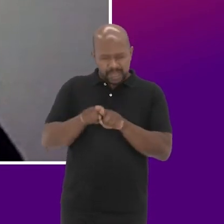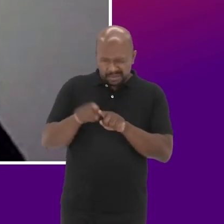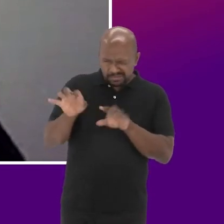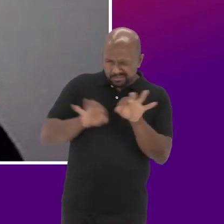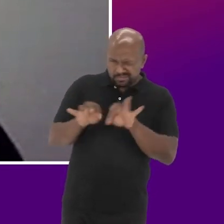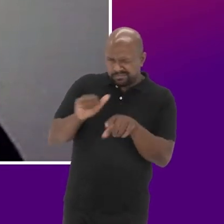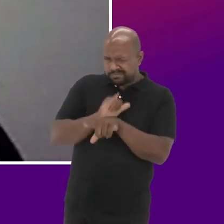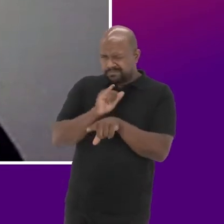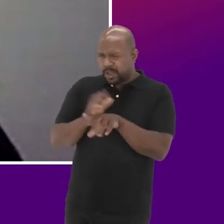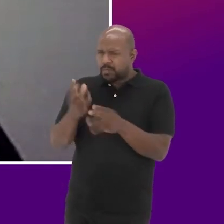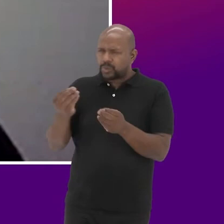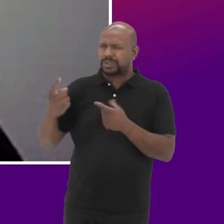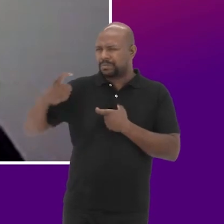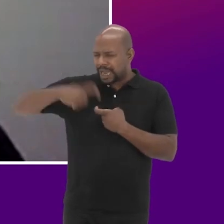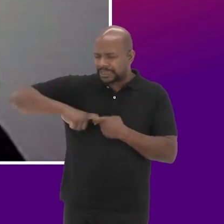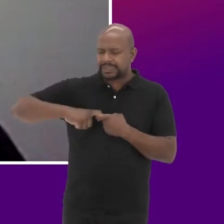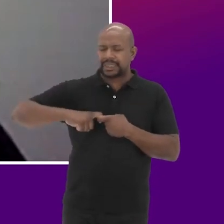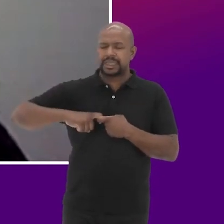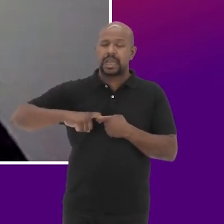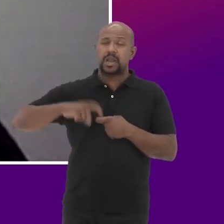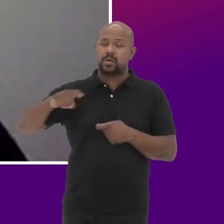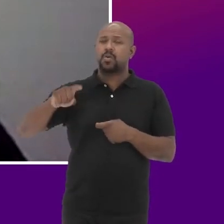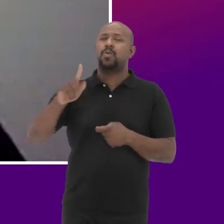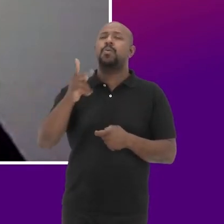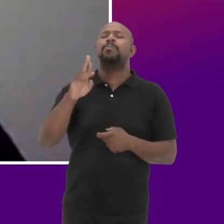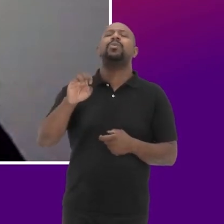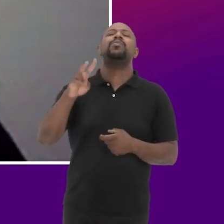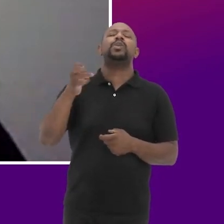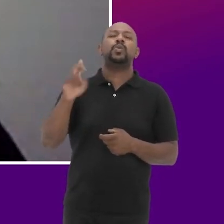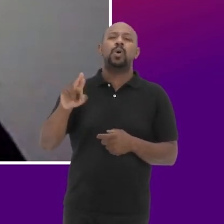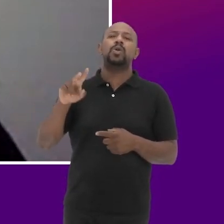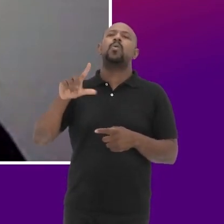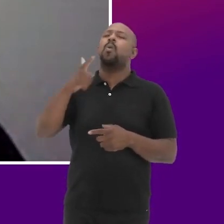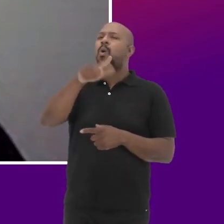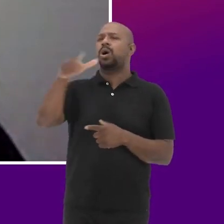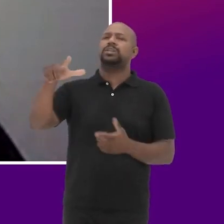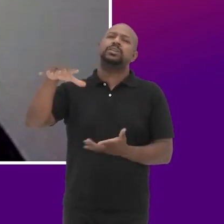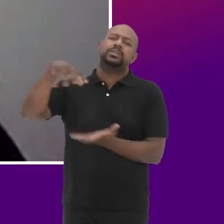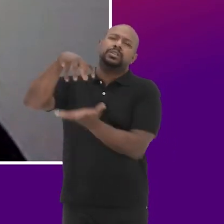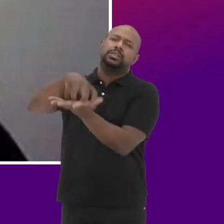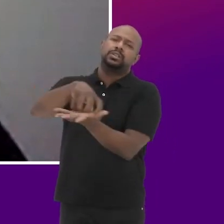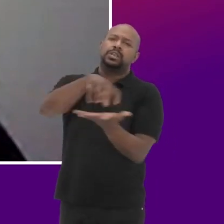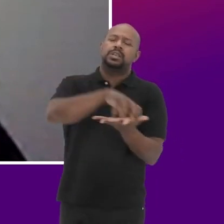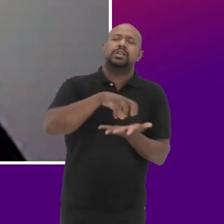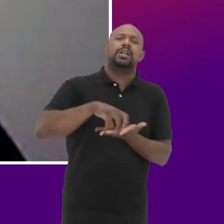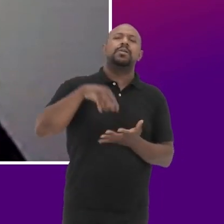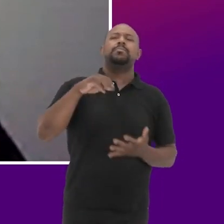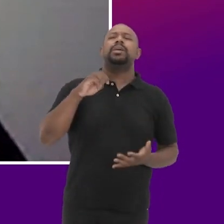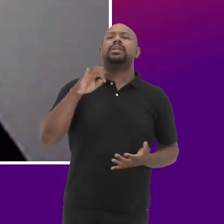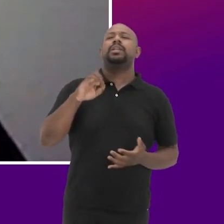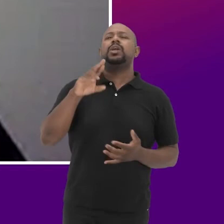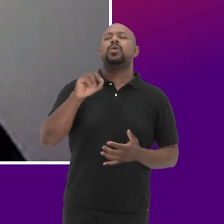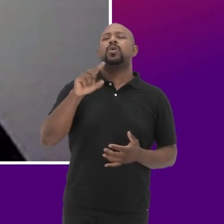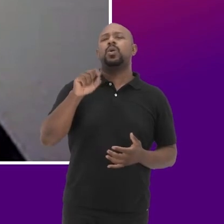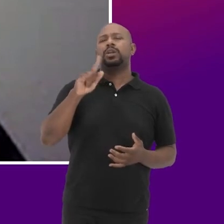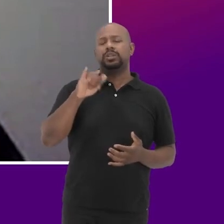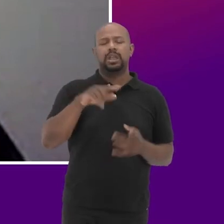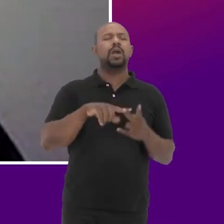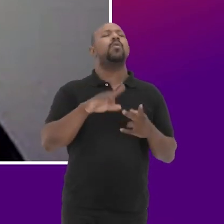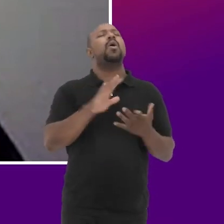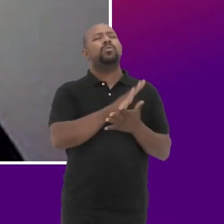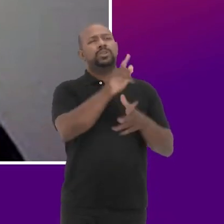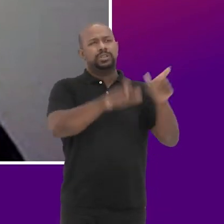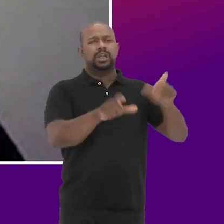estamos formatando, fazendo muitas parcerias com provedores, com estações meteorológicas, com clientes, com